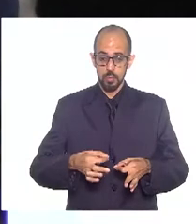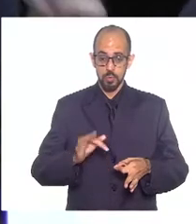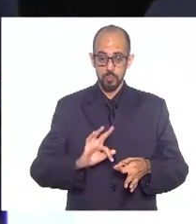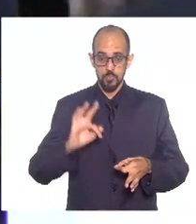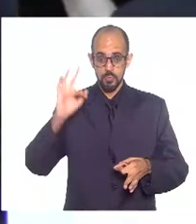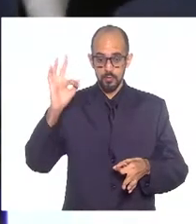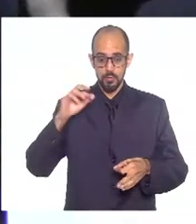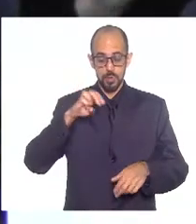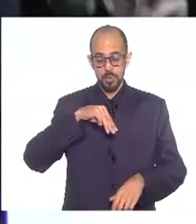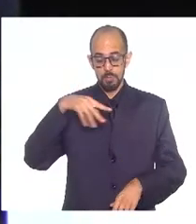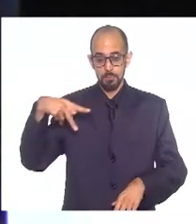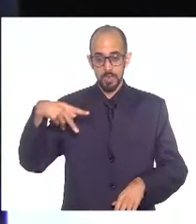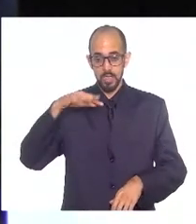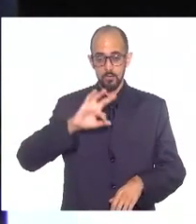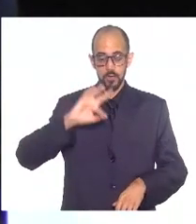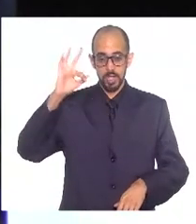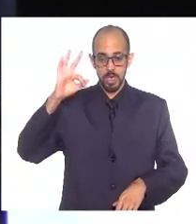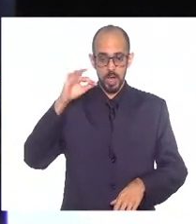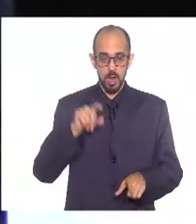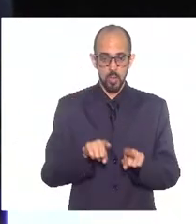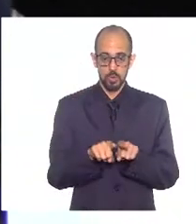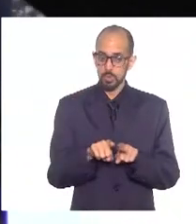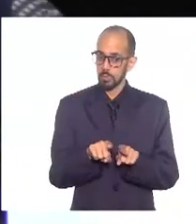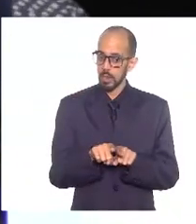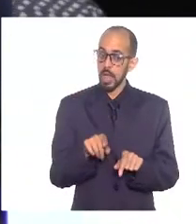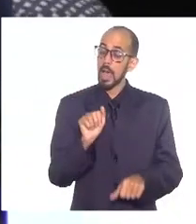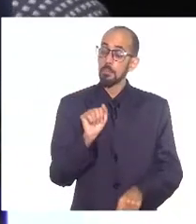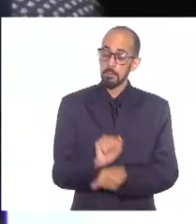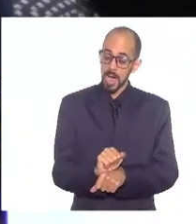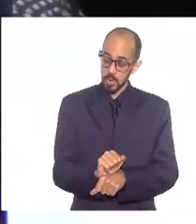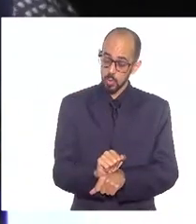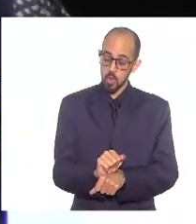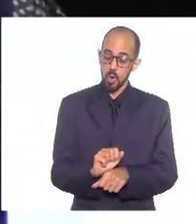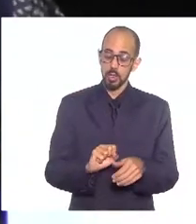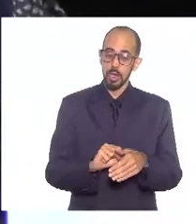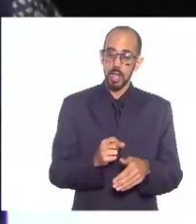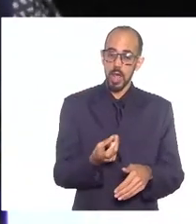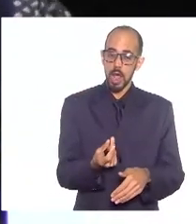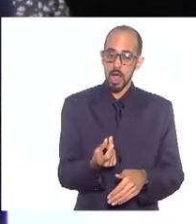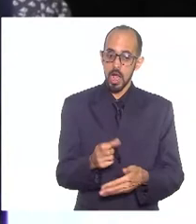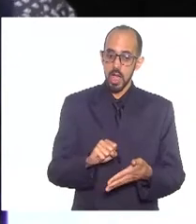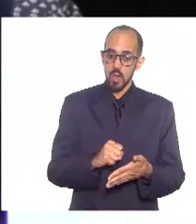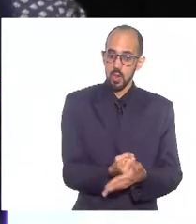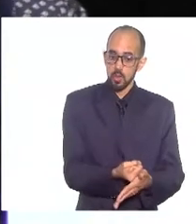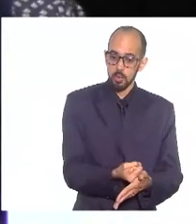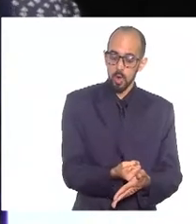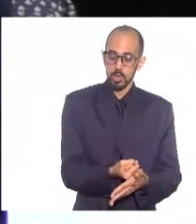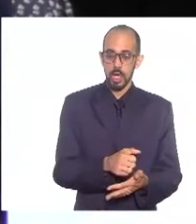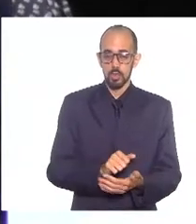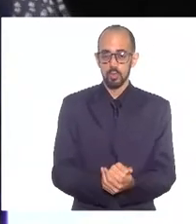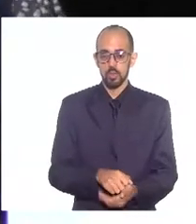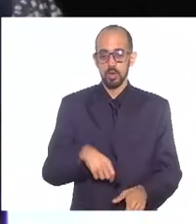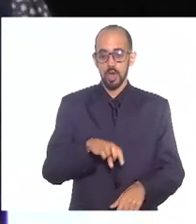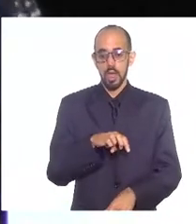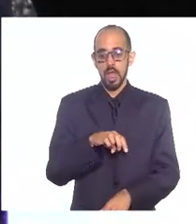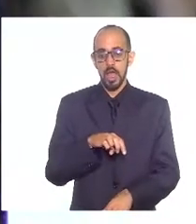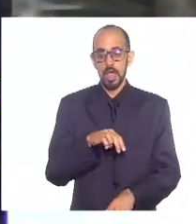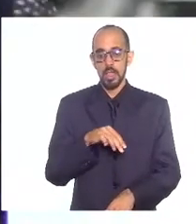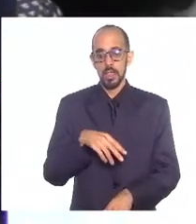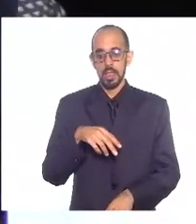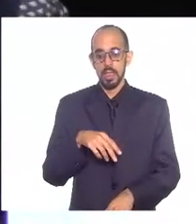as contas bloqueadas. Passa dezembro de 20, o ministro Fux